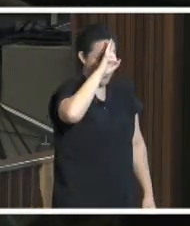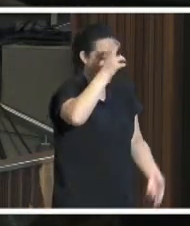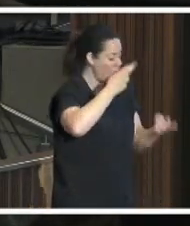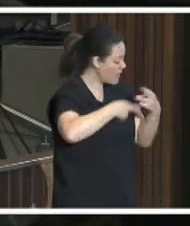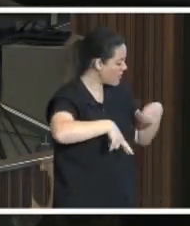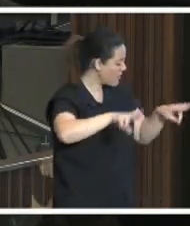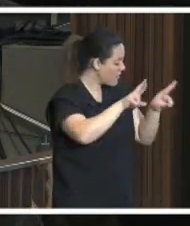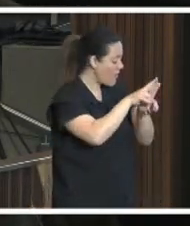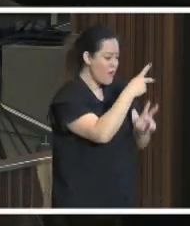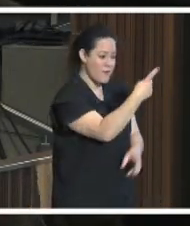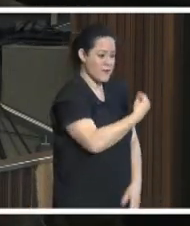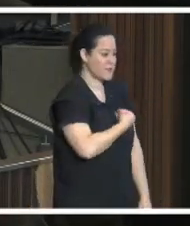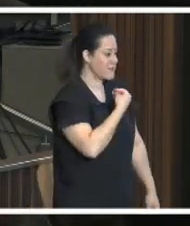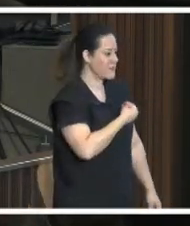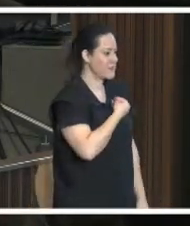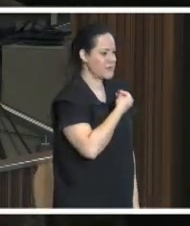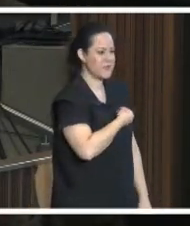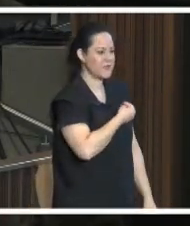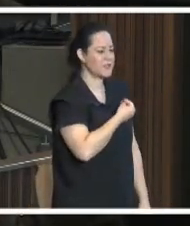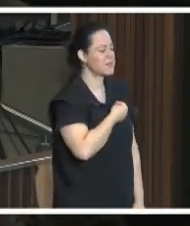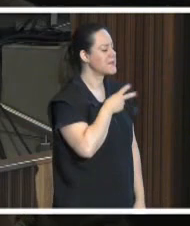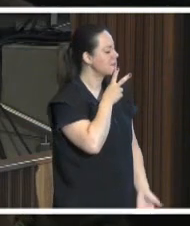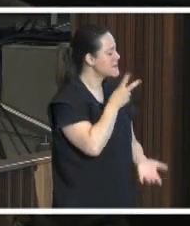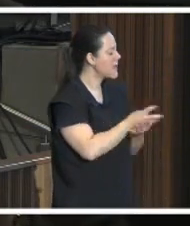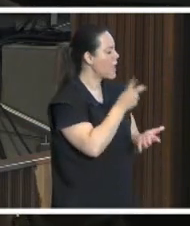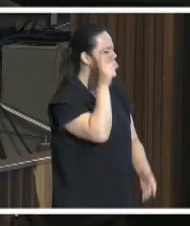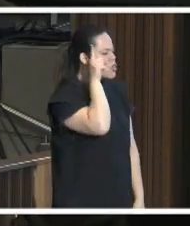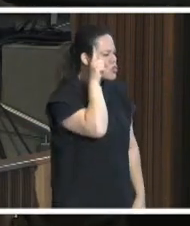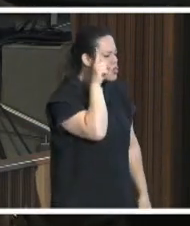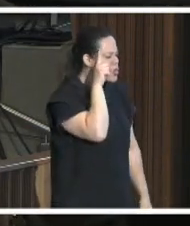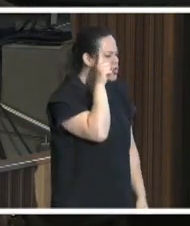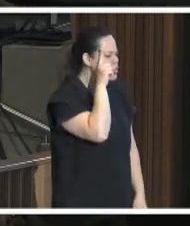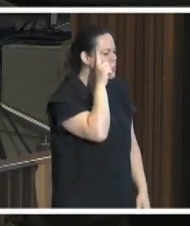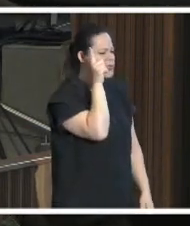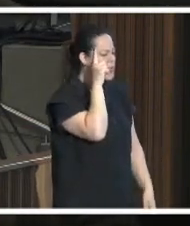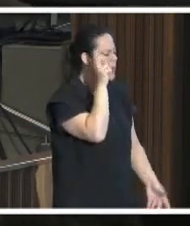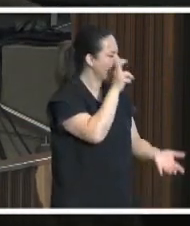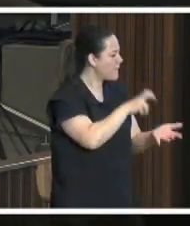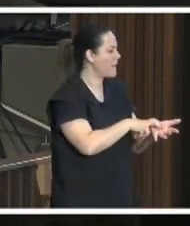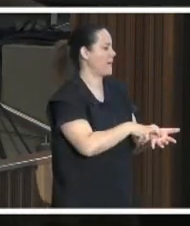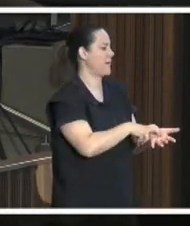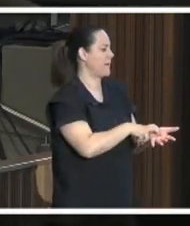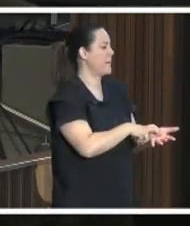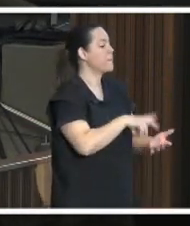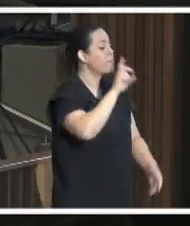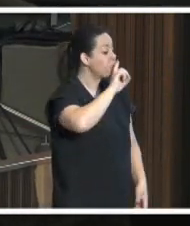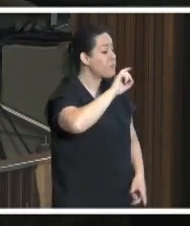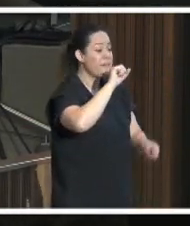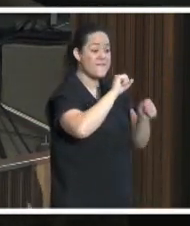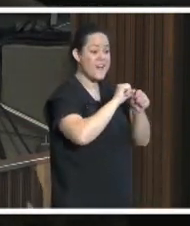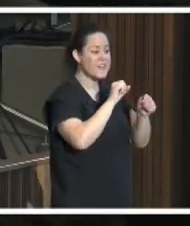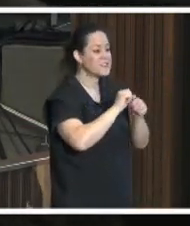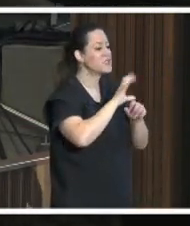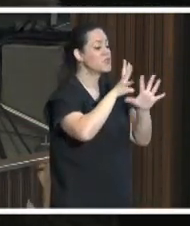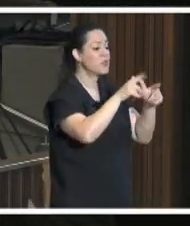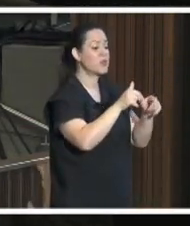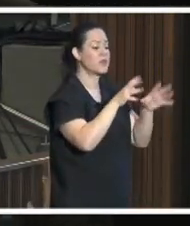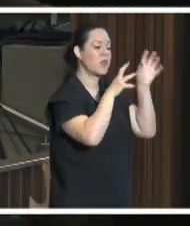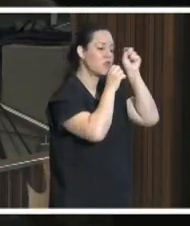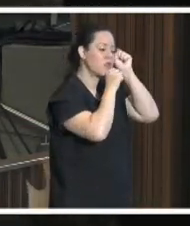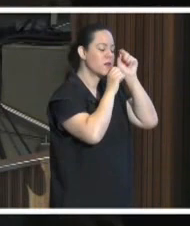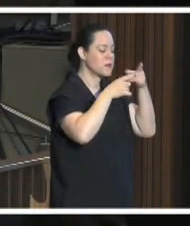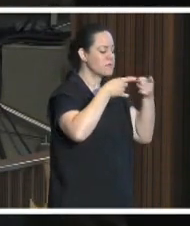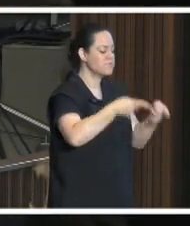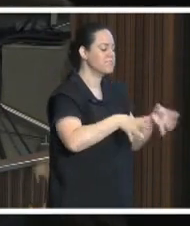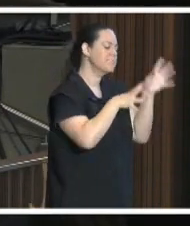sua vida todas as manhãs. Ele faz isso todas as noites quando você deita na